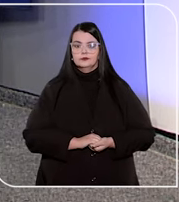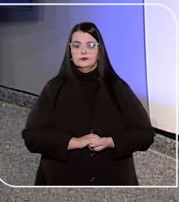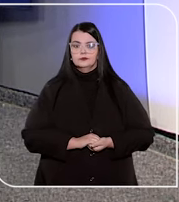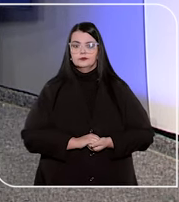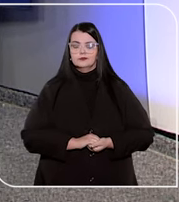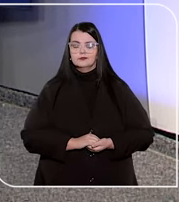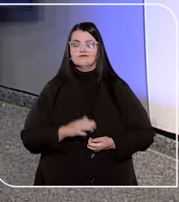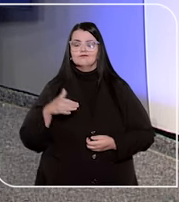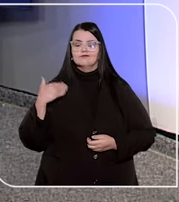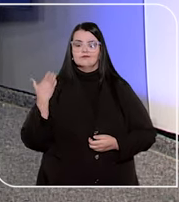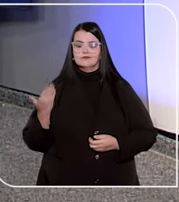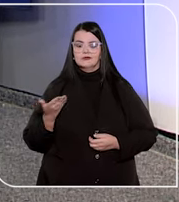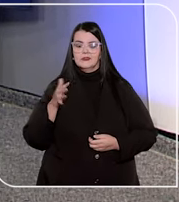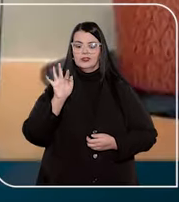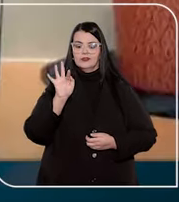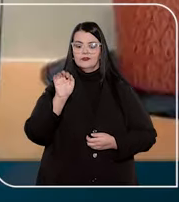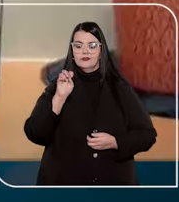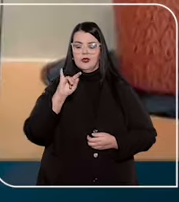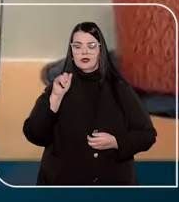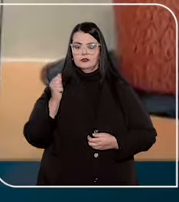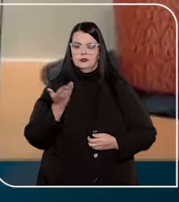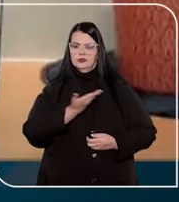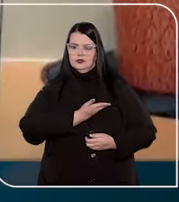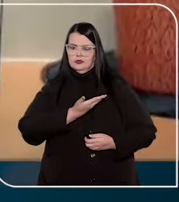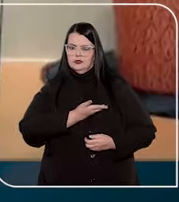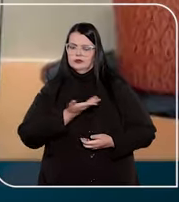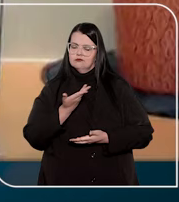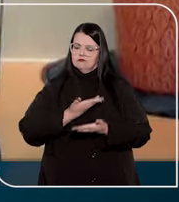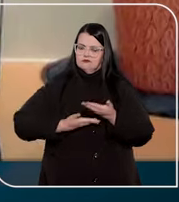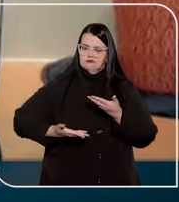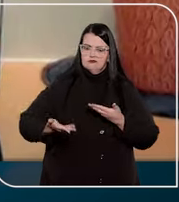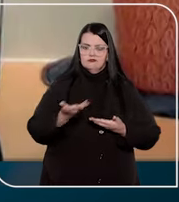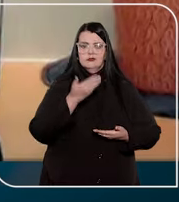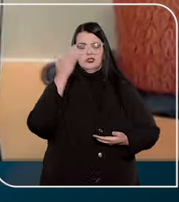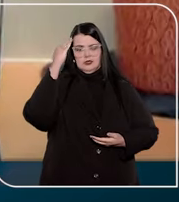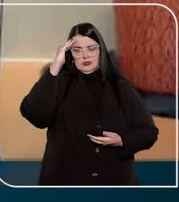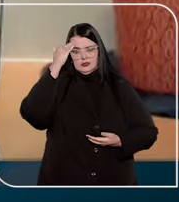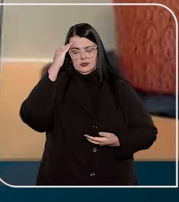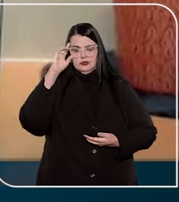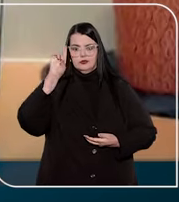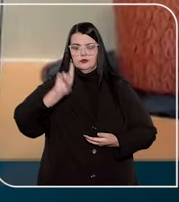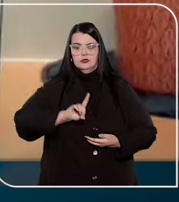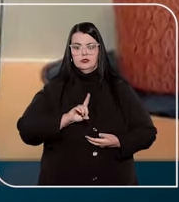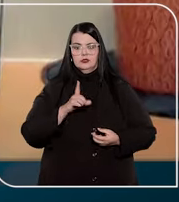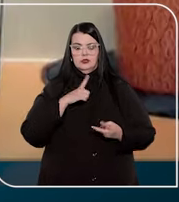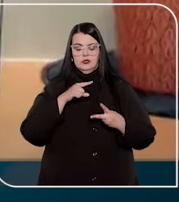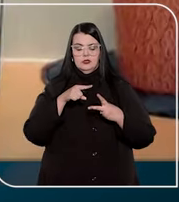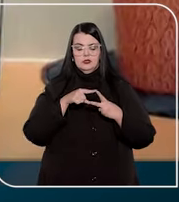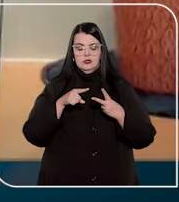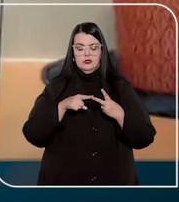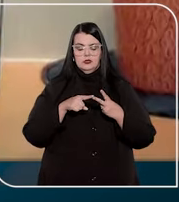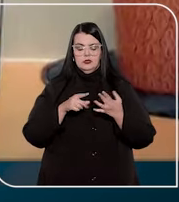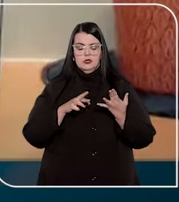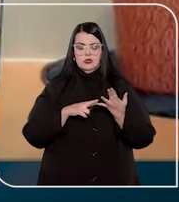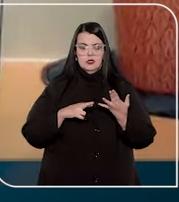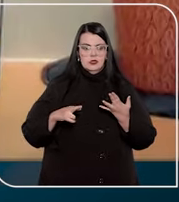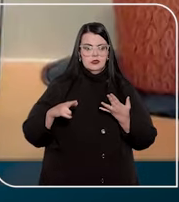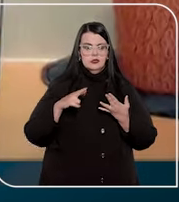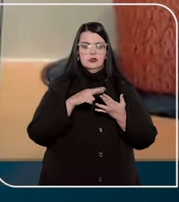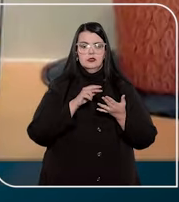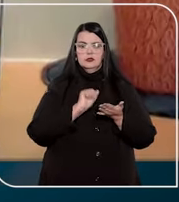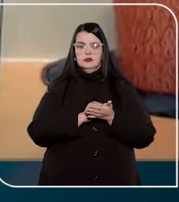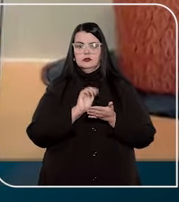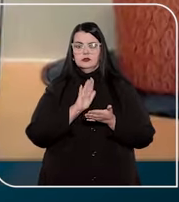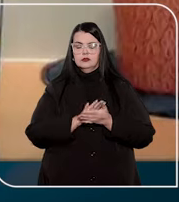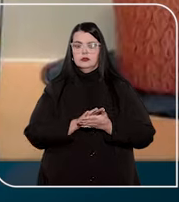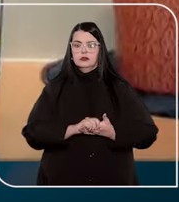Bem, Fátima, colega que nos acompanha nesse Entender Direito, são dois recursos muito semelhantes, inclusive